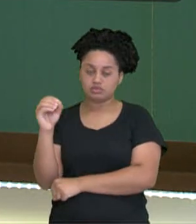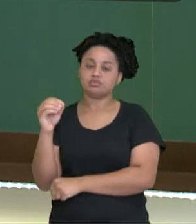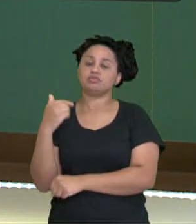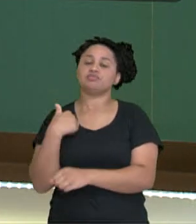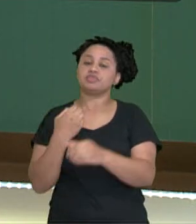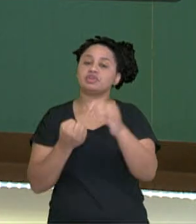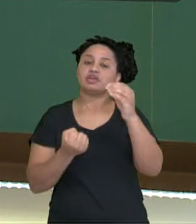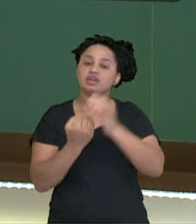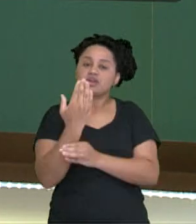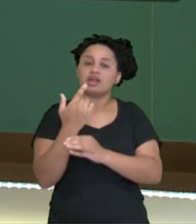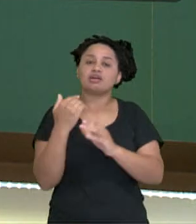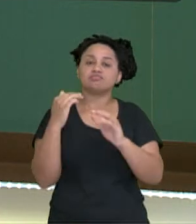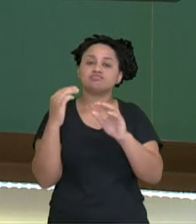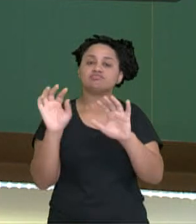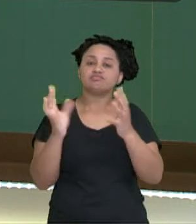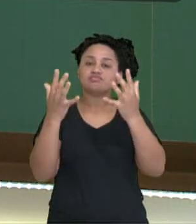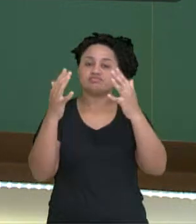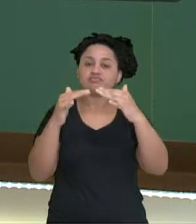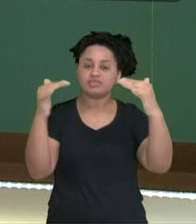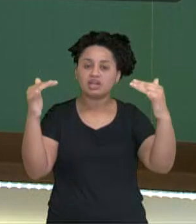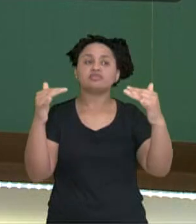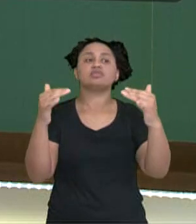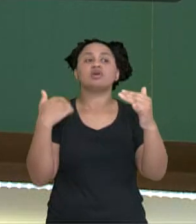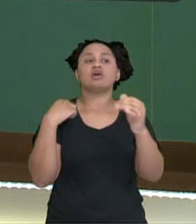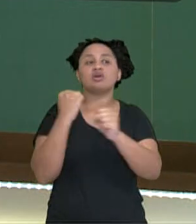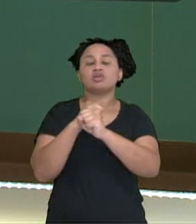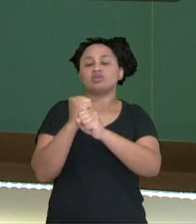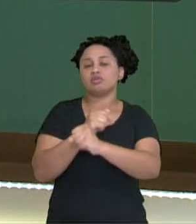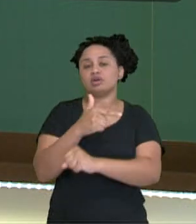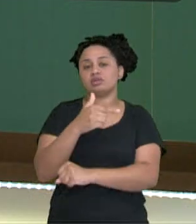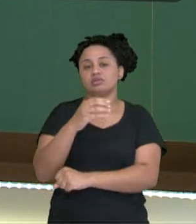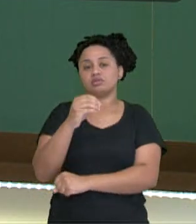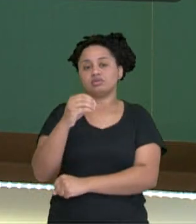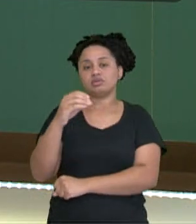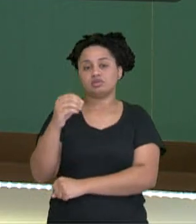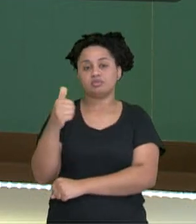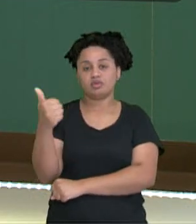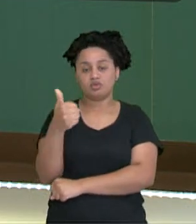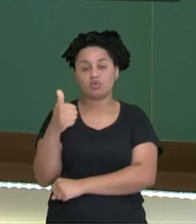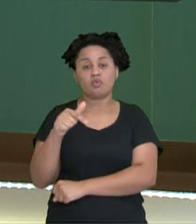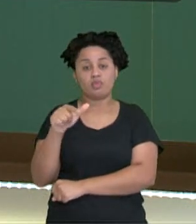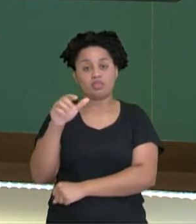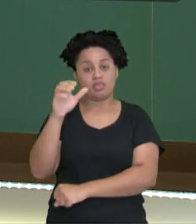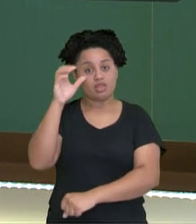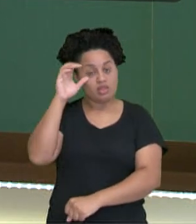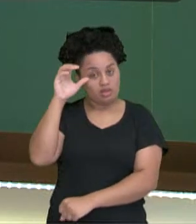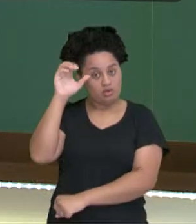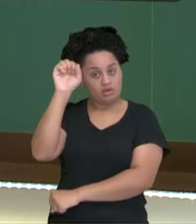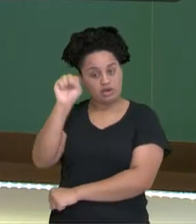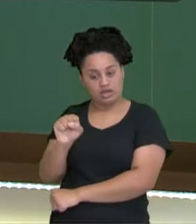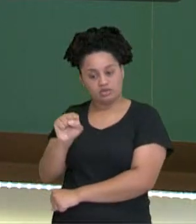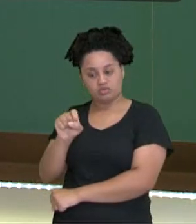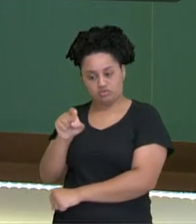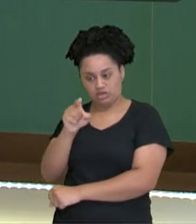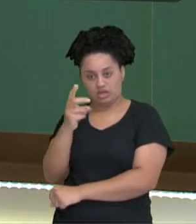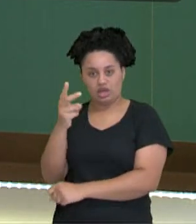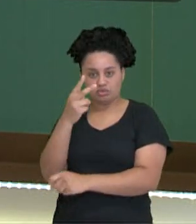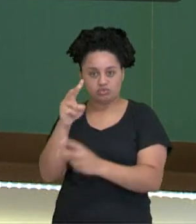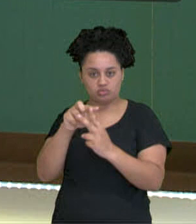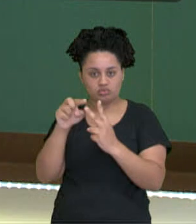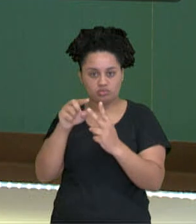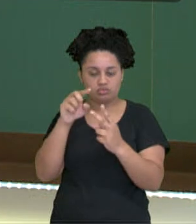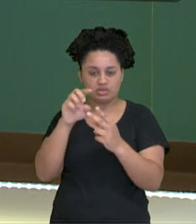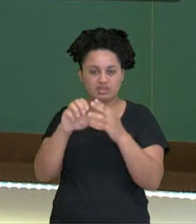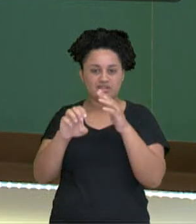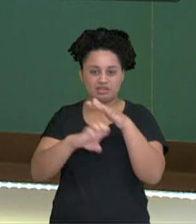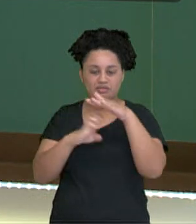o World Cyber Games e em 2001, na Coreia do Sul, sede das duas empresas, o